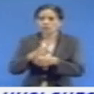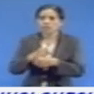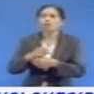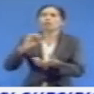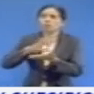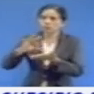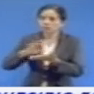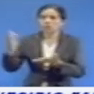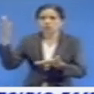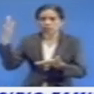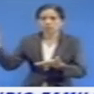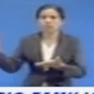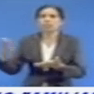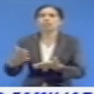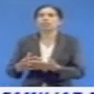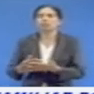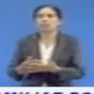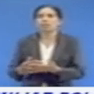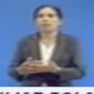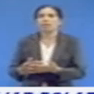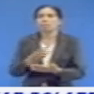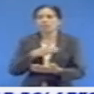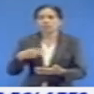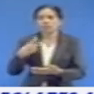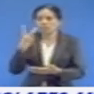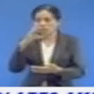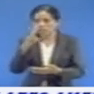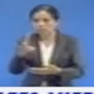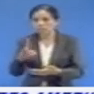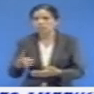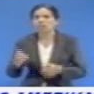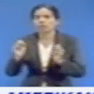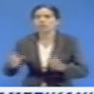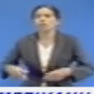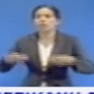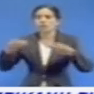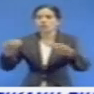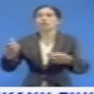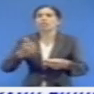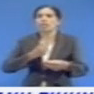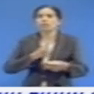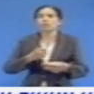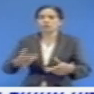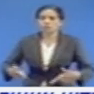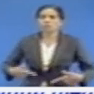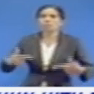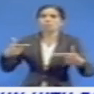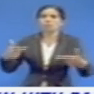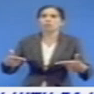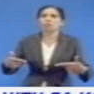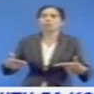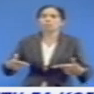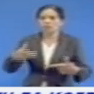e kusmai. Mi superior a sira hareka tak nia soiona at foni nia antoma podi moris